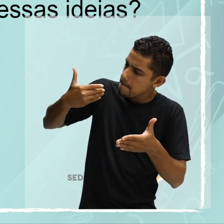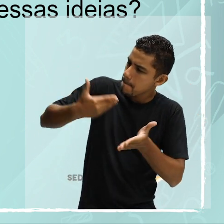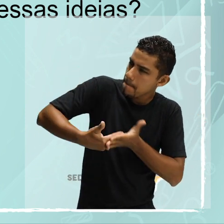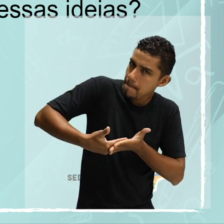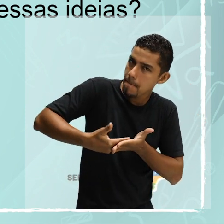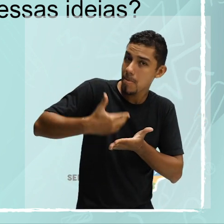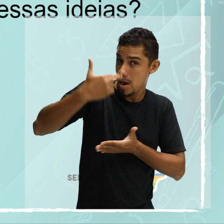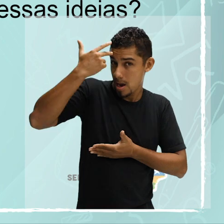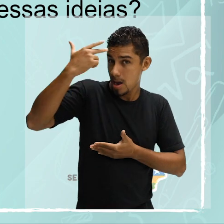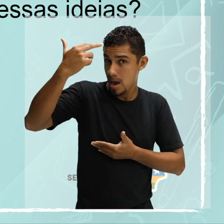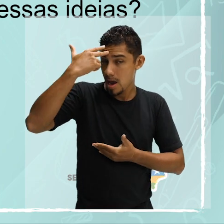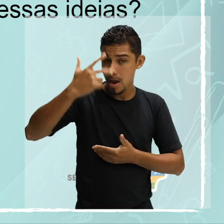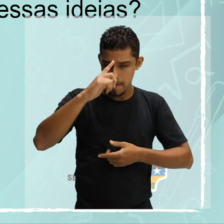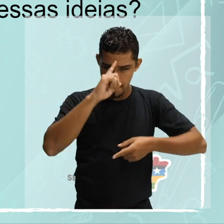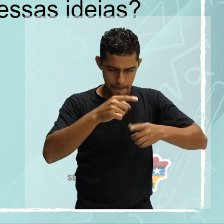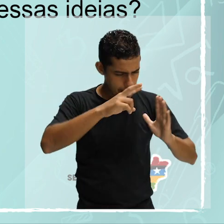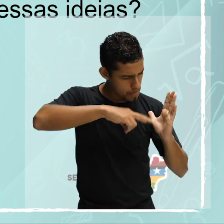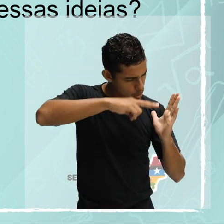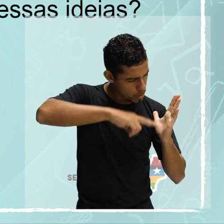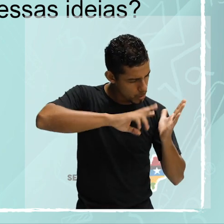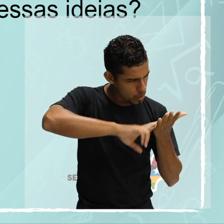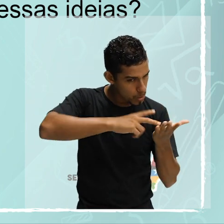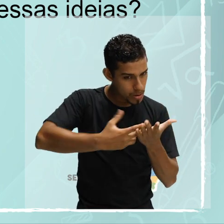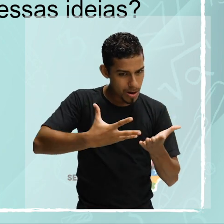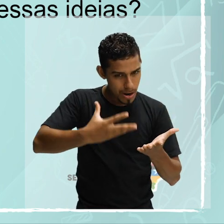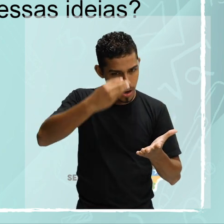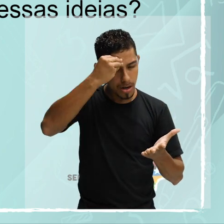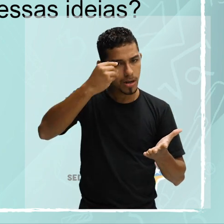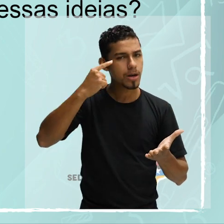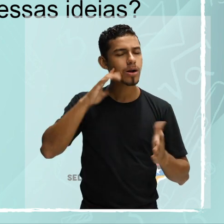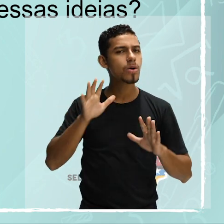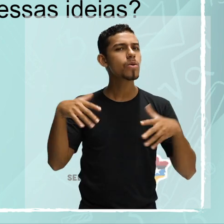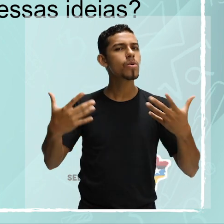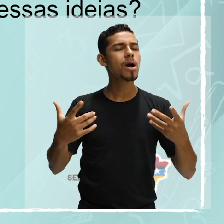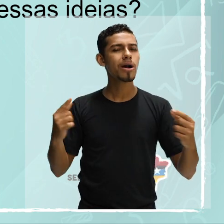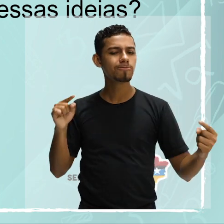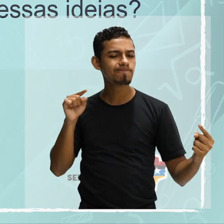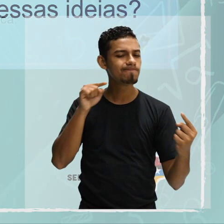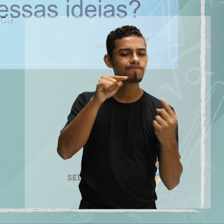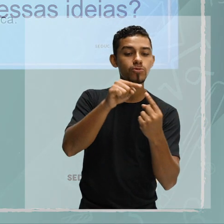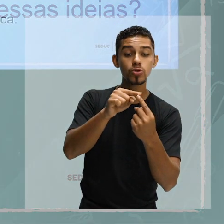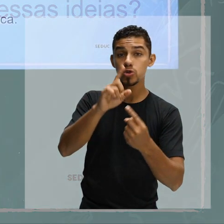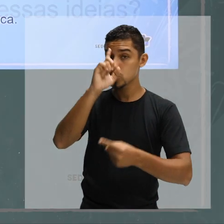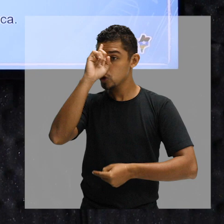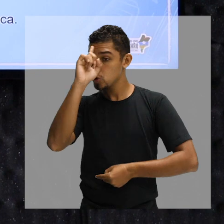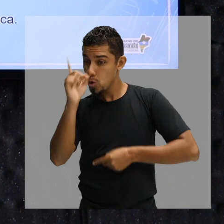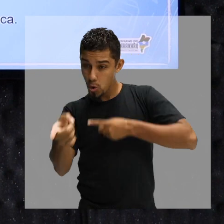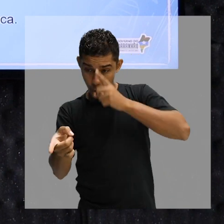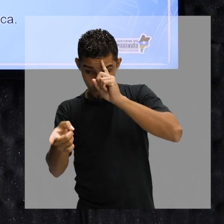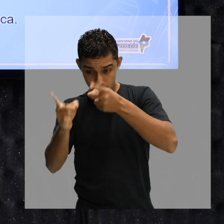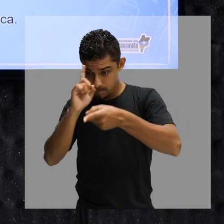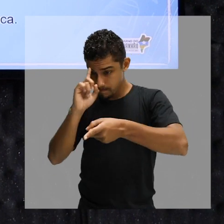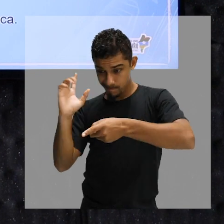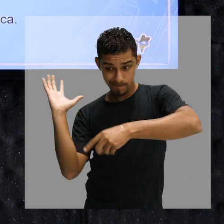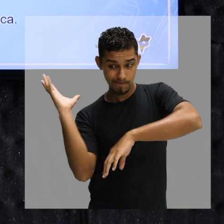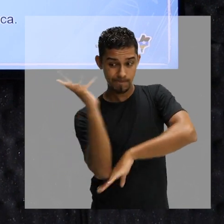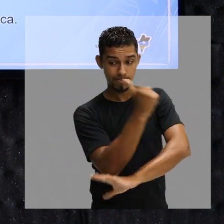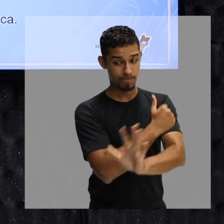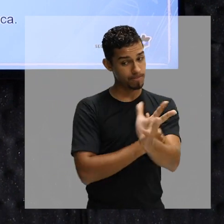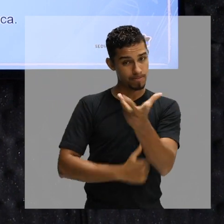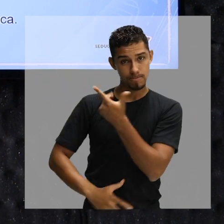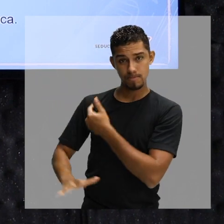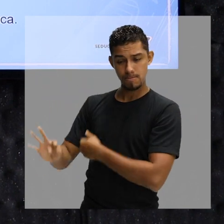dominar o comando da questão. Que processo histórico pode ser diretamente associado a esta ideia? Dominação da natureza,